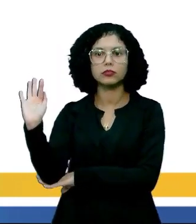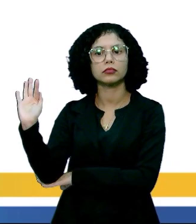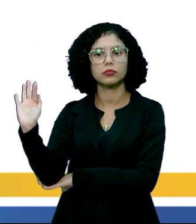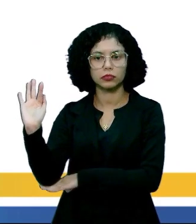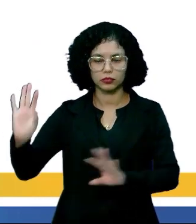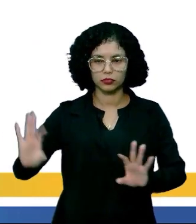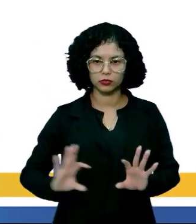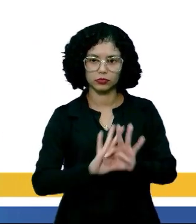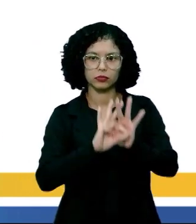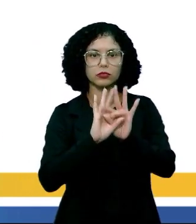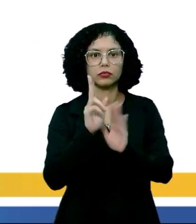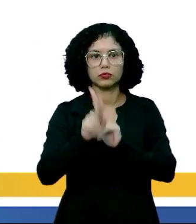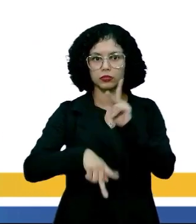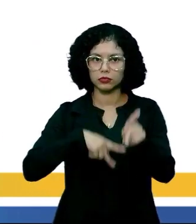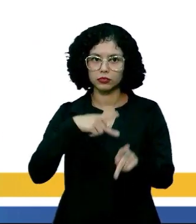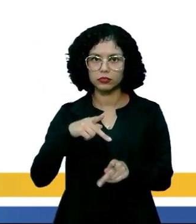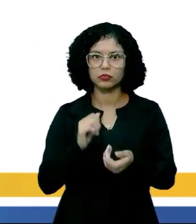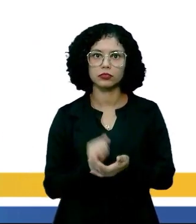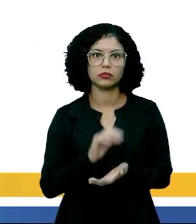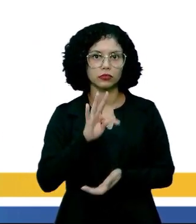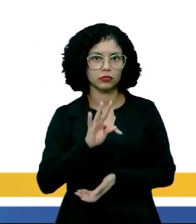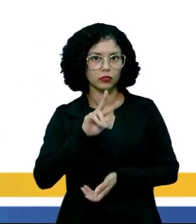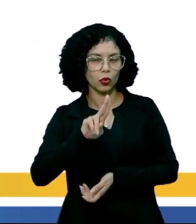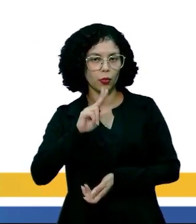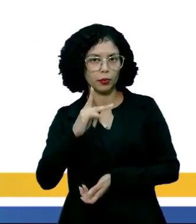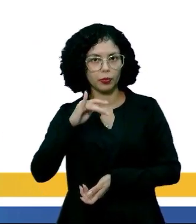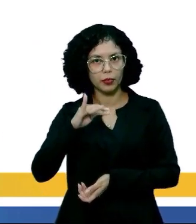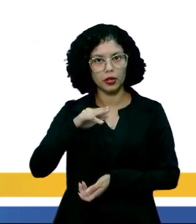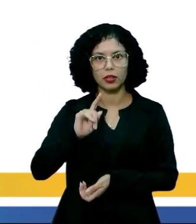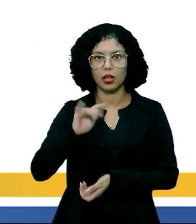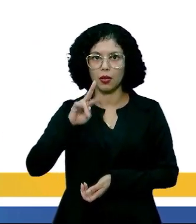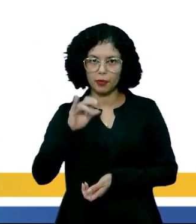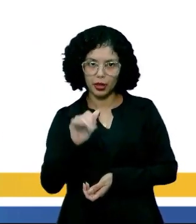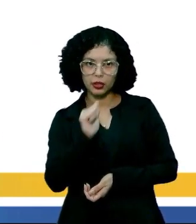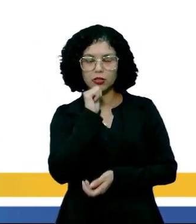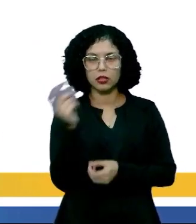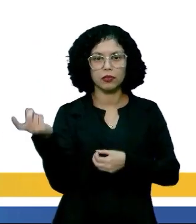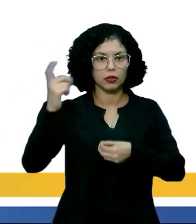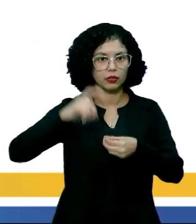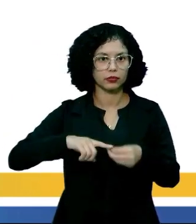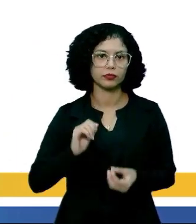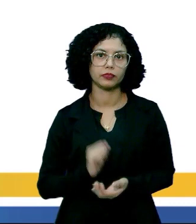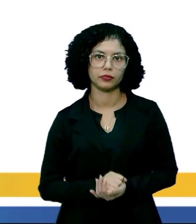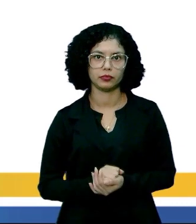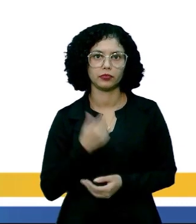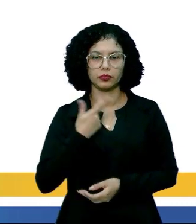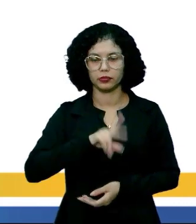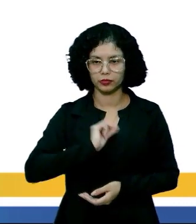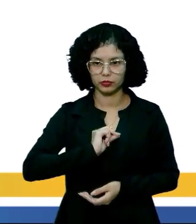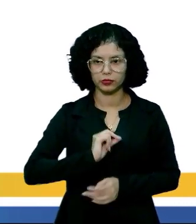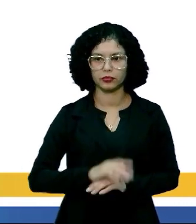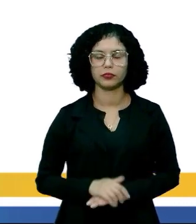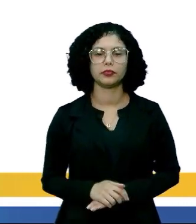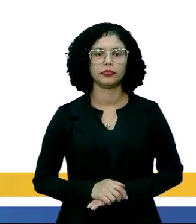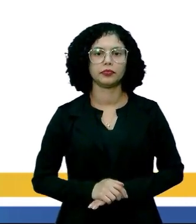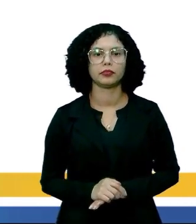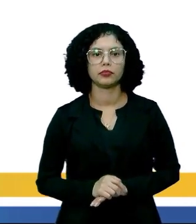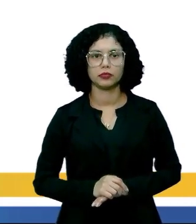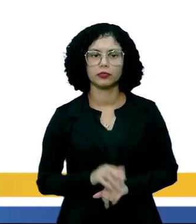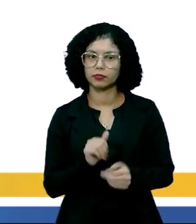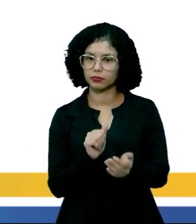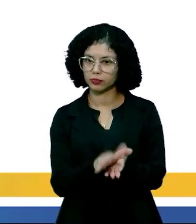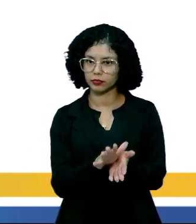que se aliaram aos povos tupinambás e se voltaram contra os portugueses. Mas